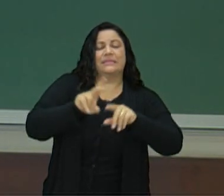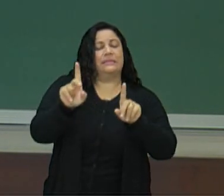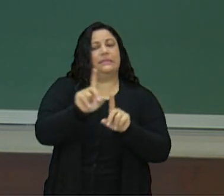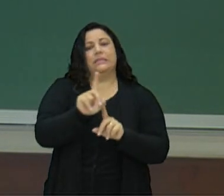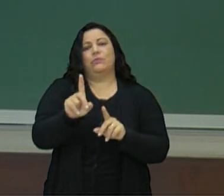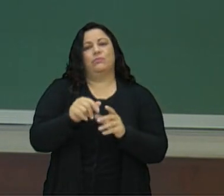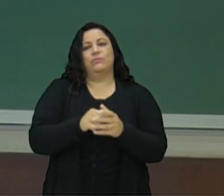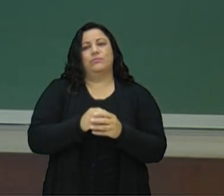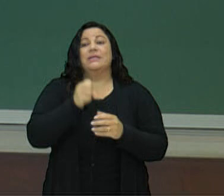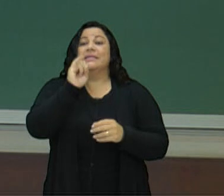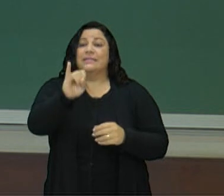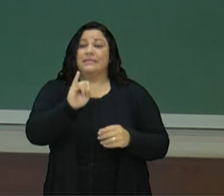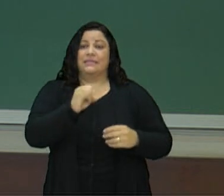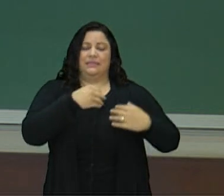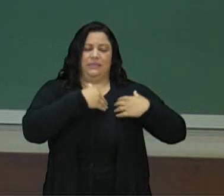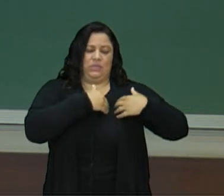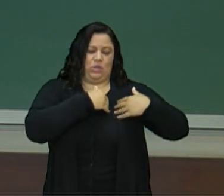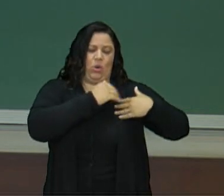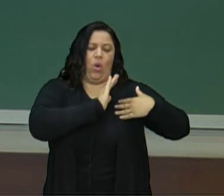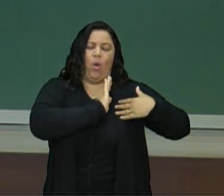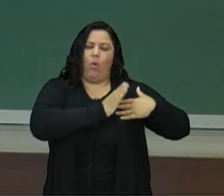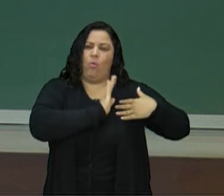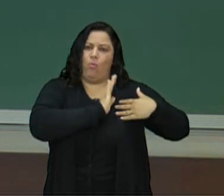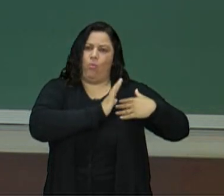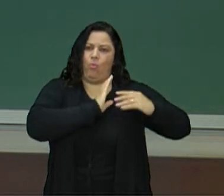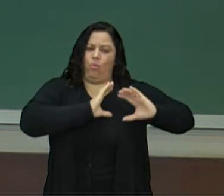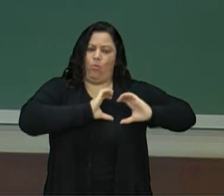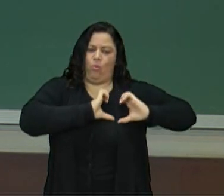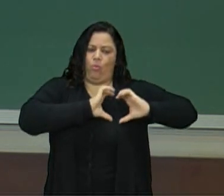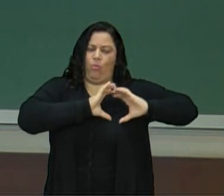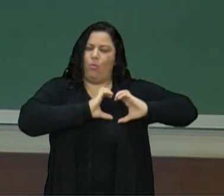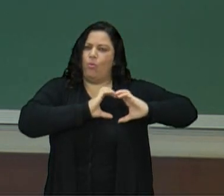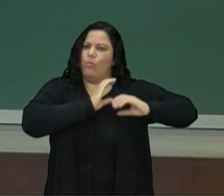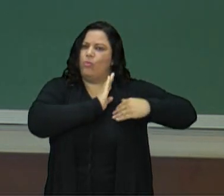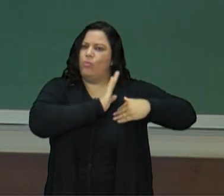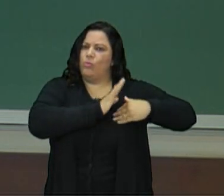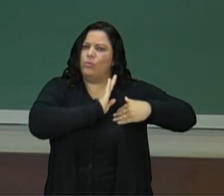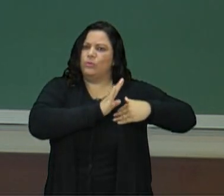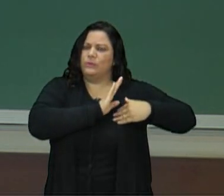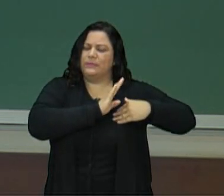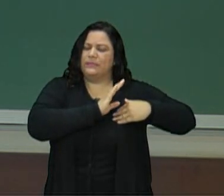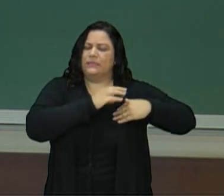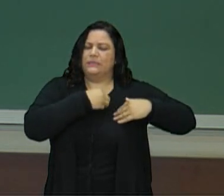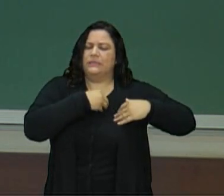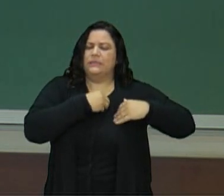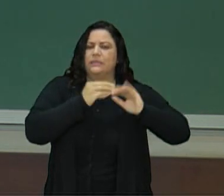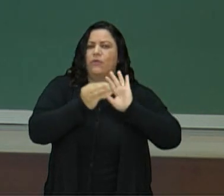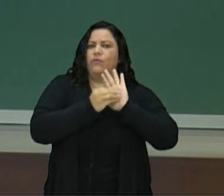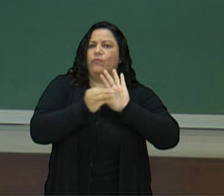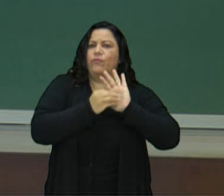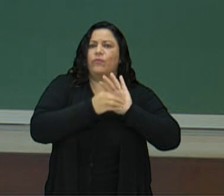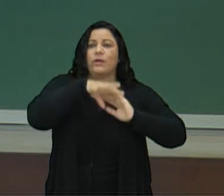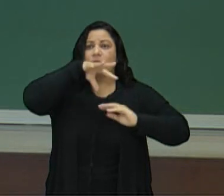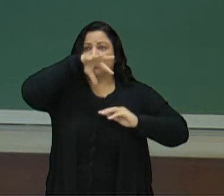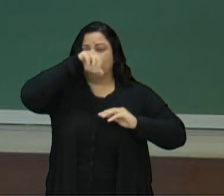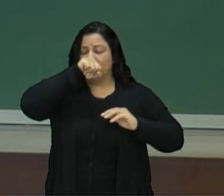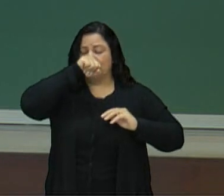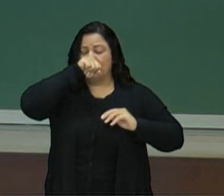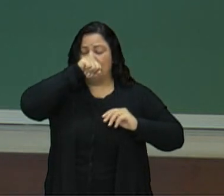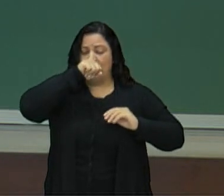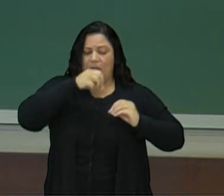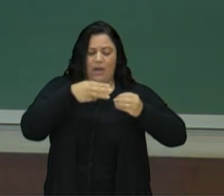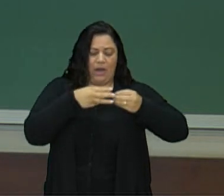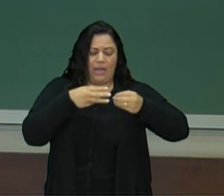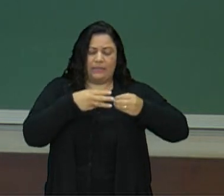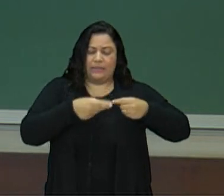coração, porque elas vão ficando sem oxigênio e vão infartando, o coração vai parar uma hora. Você não repõe essas células